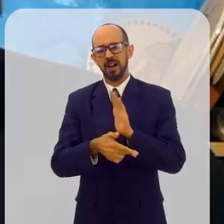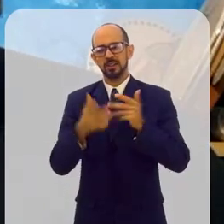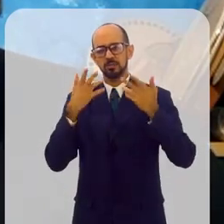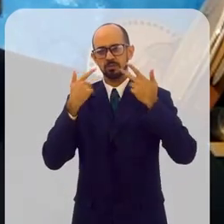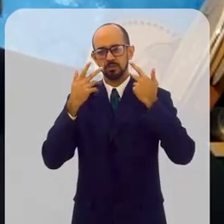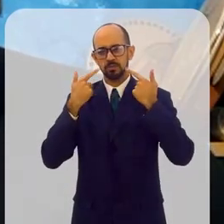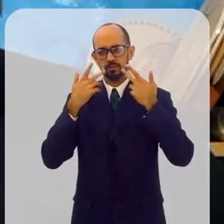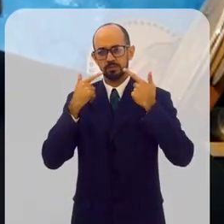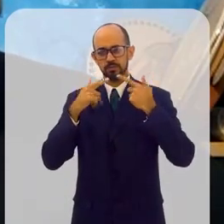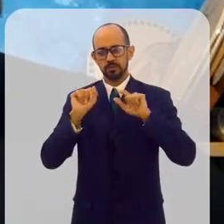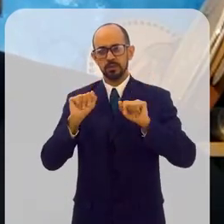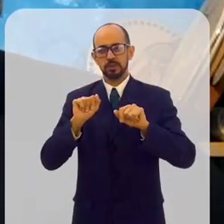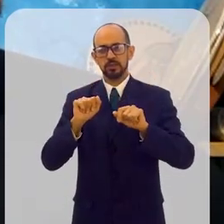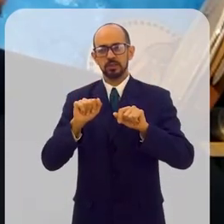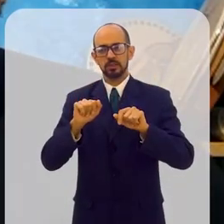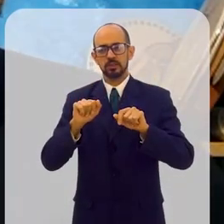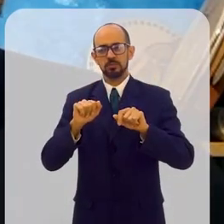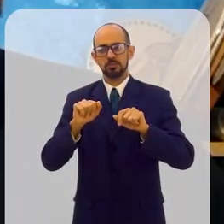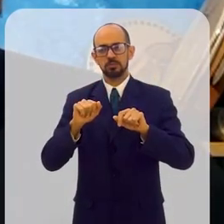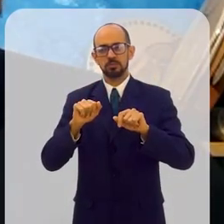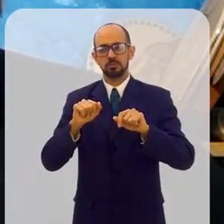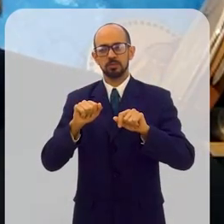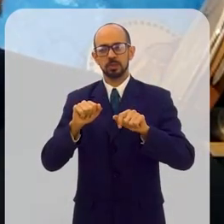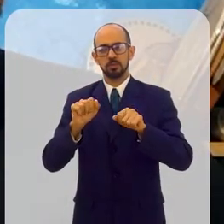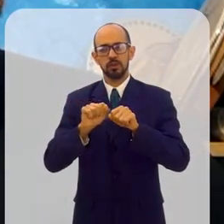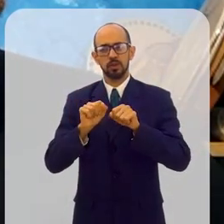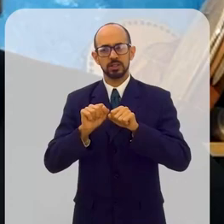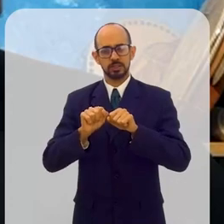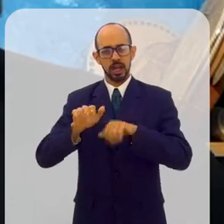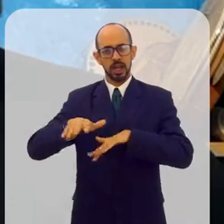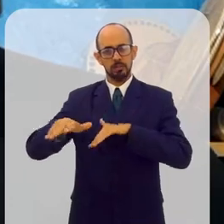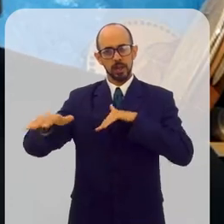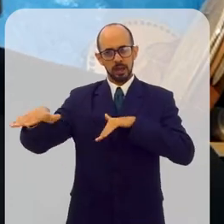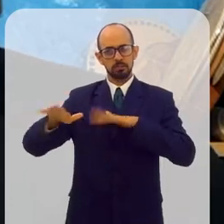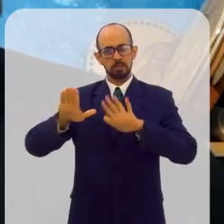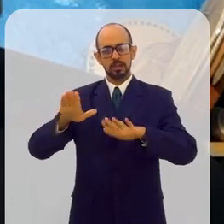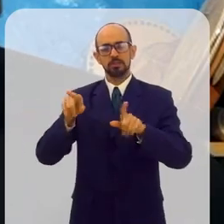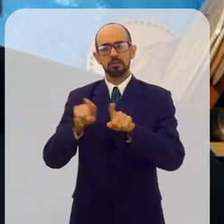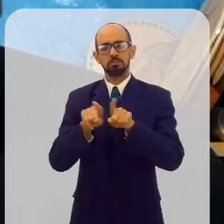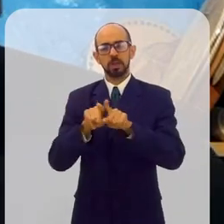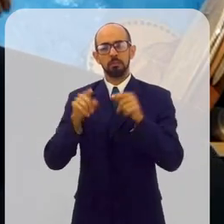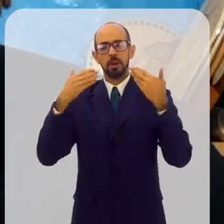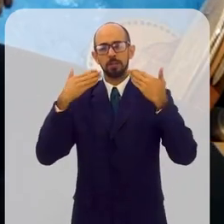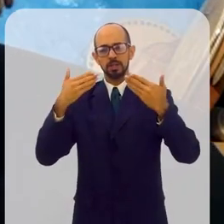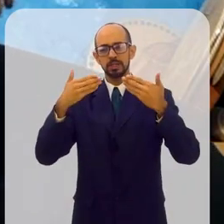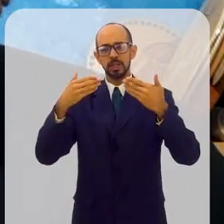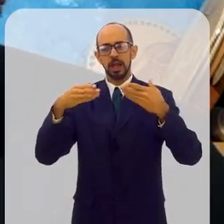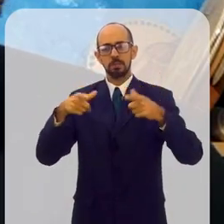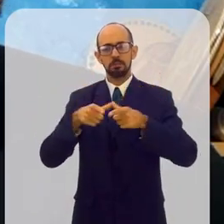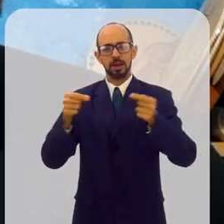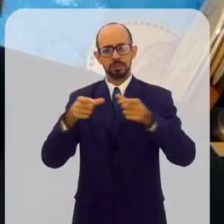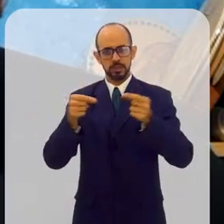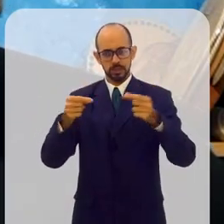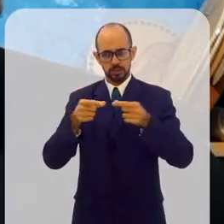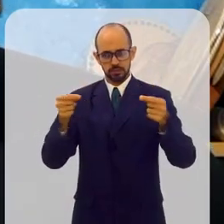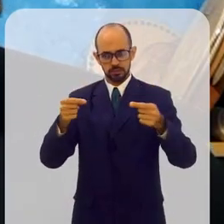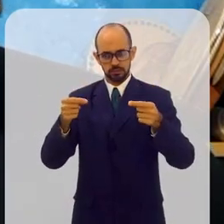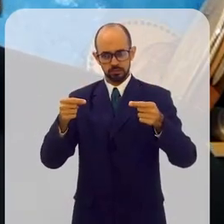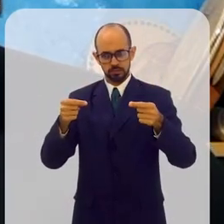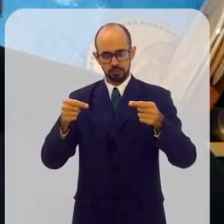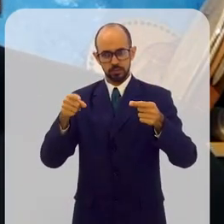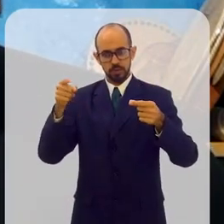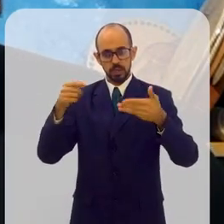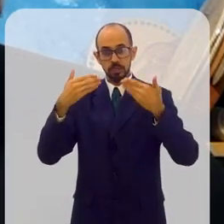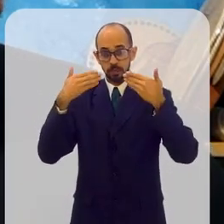cenas, várias peças, intervenções para o processo da caminhada, mas também para apresentar lá em